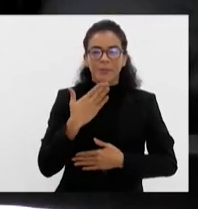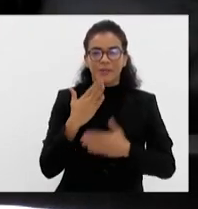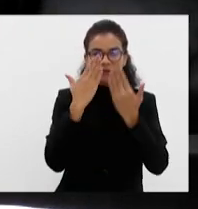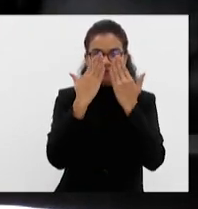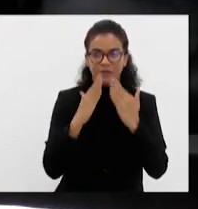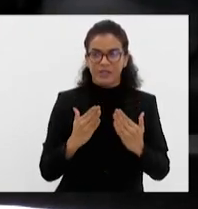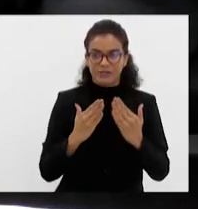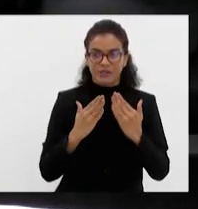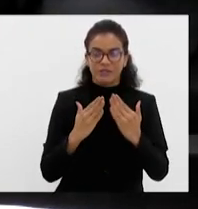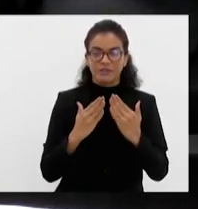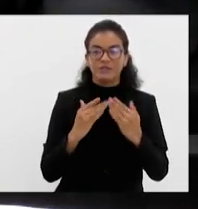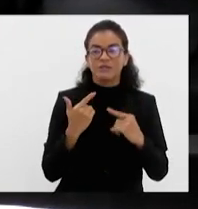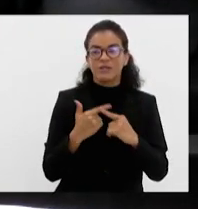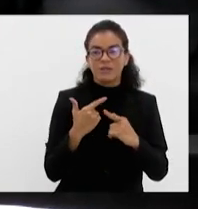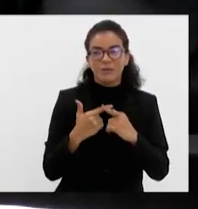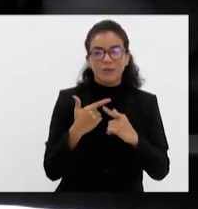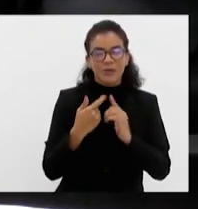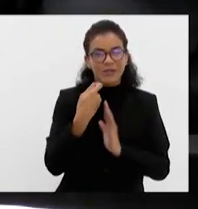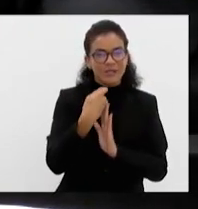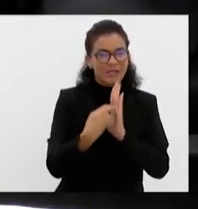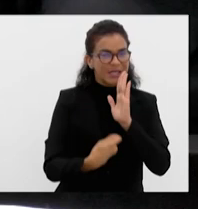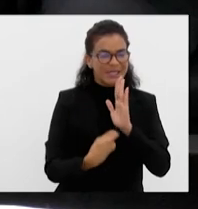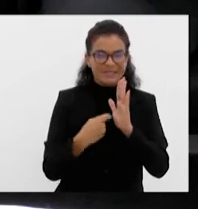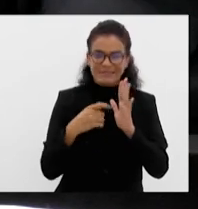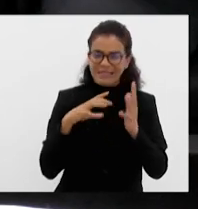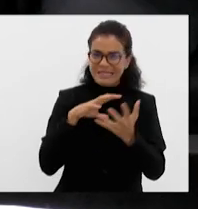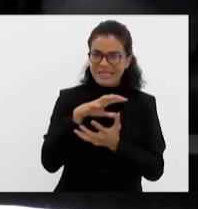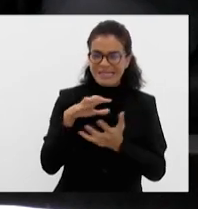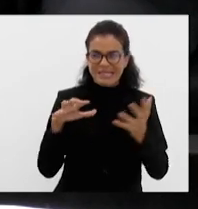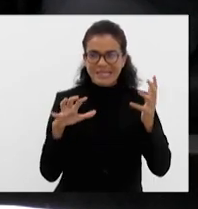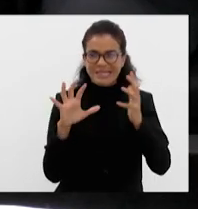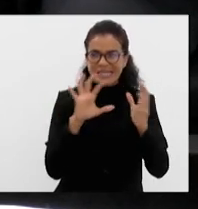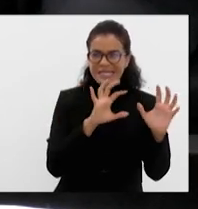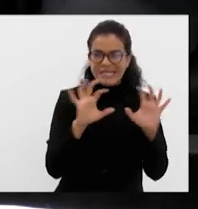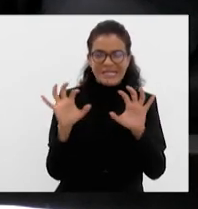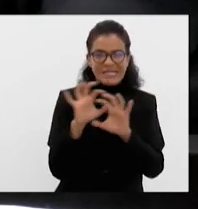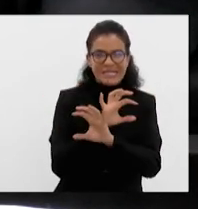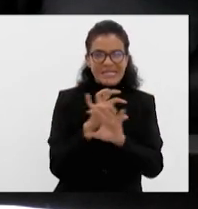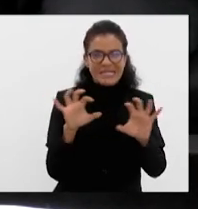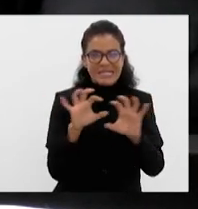vista, porque essa redação está truncada. Porque, veja só,